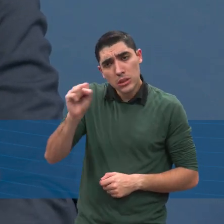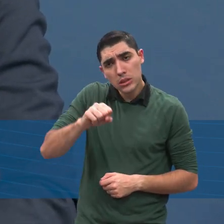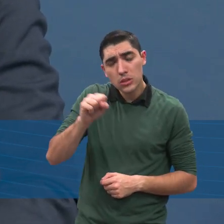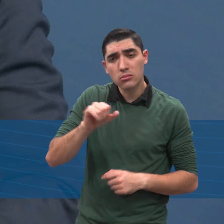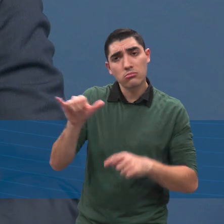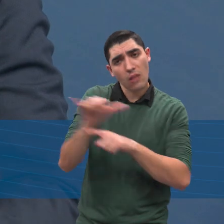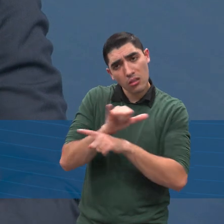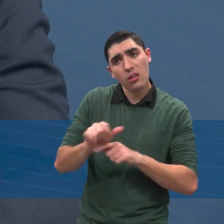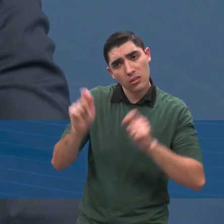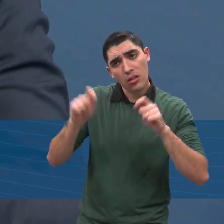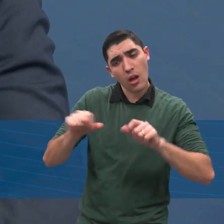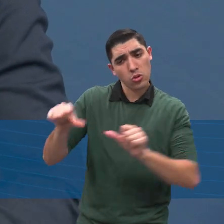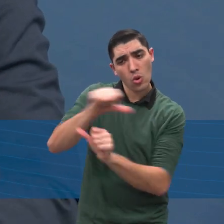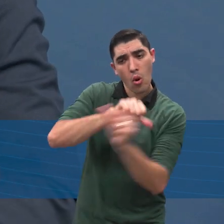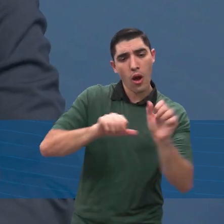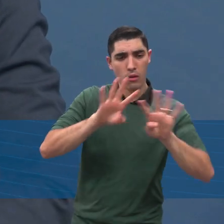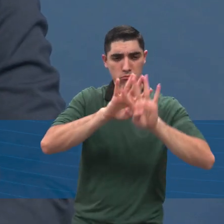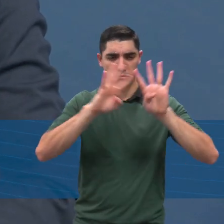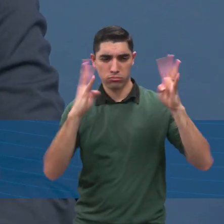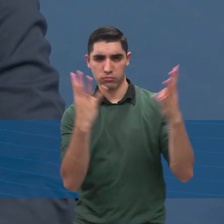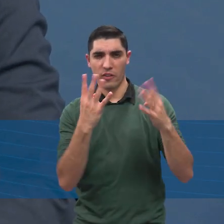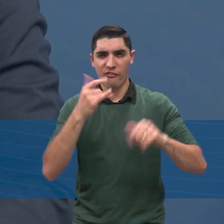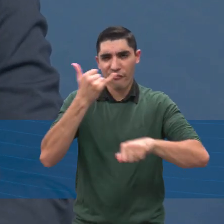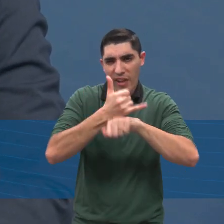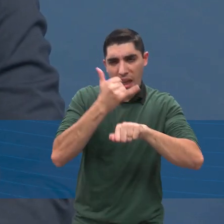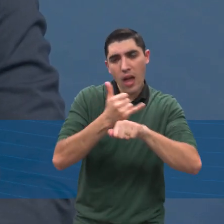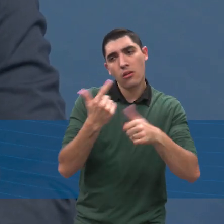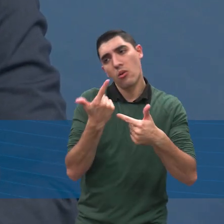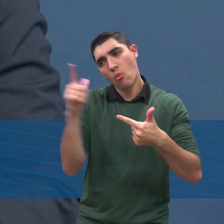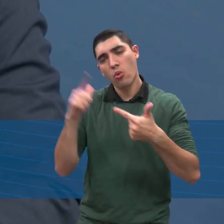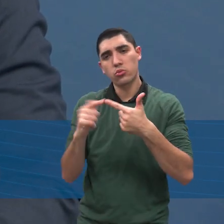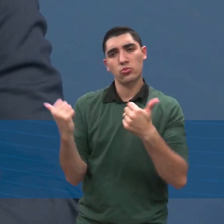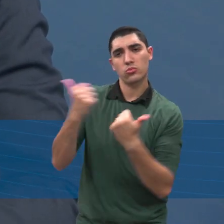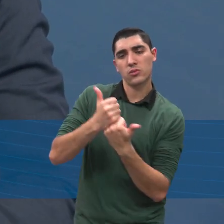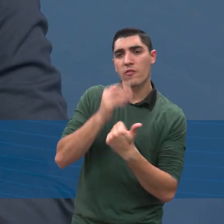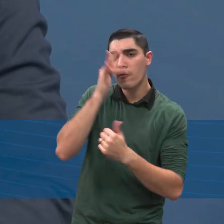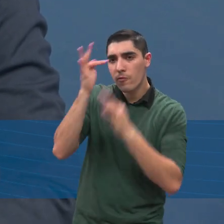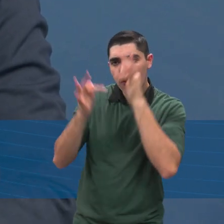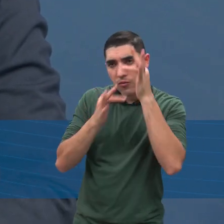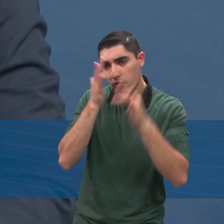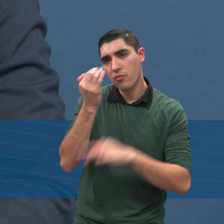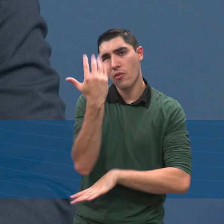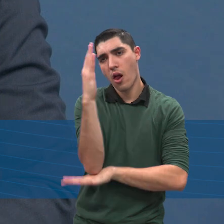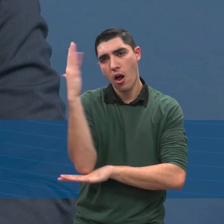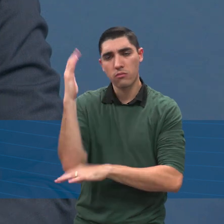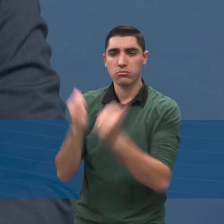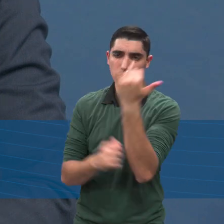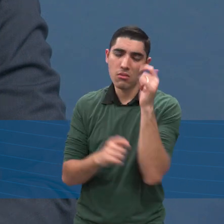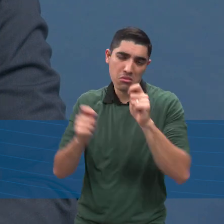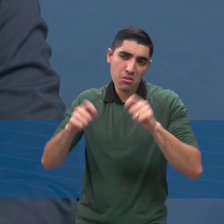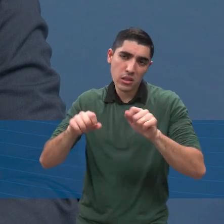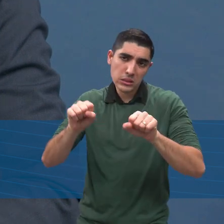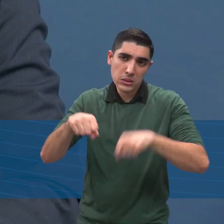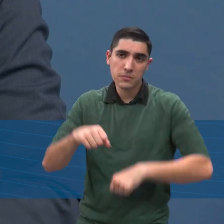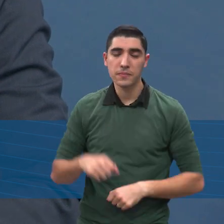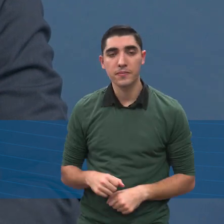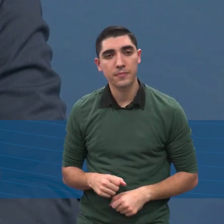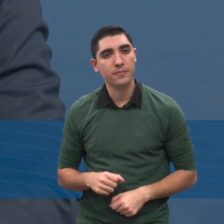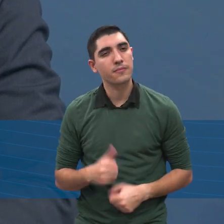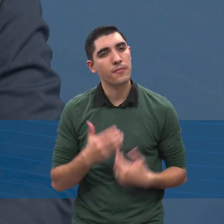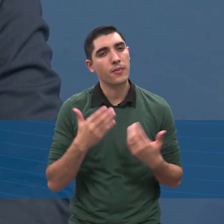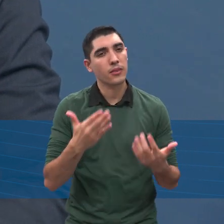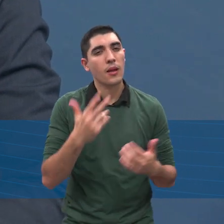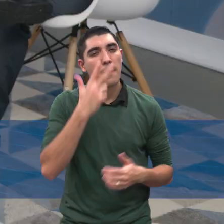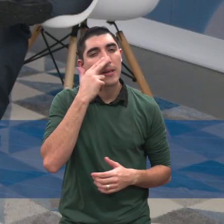diretamente, sim, você pode trocar a grade por vegetação, por um outro tipo de material,